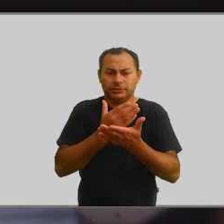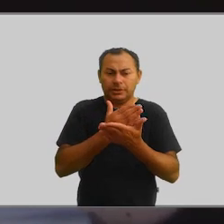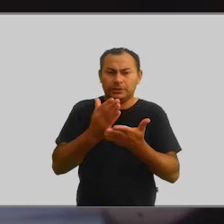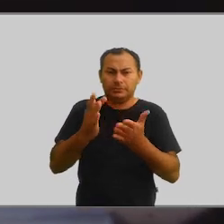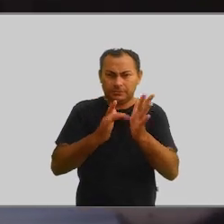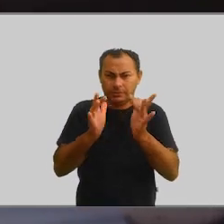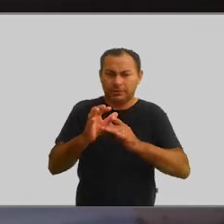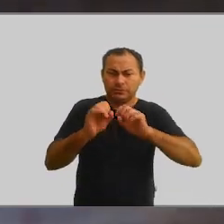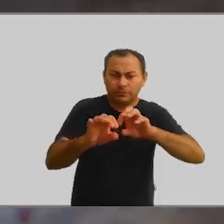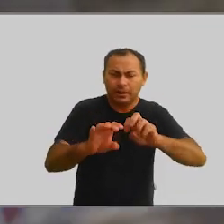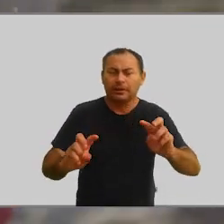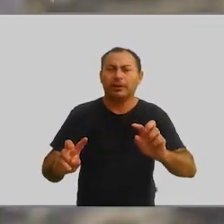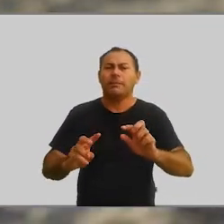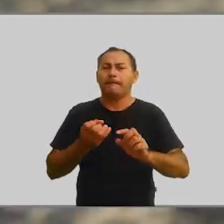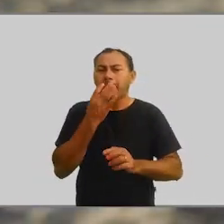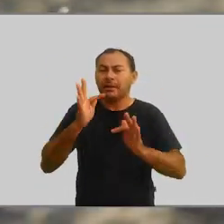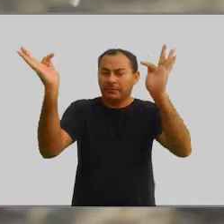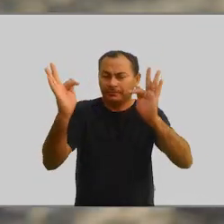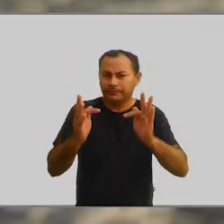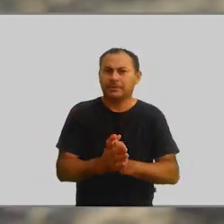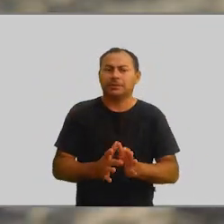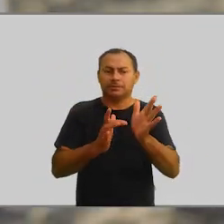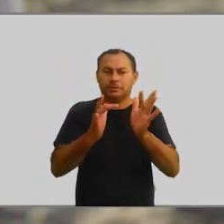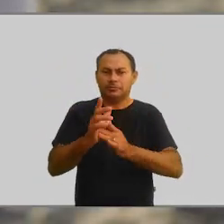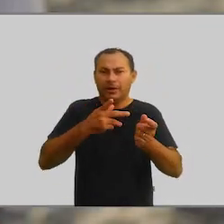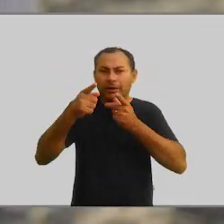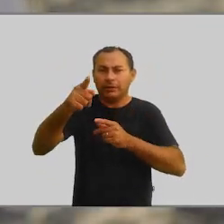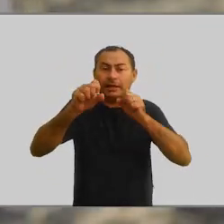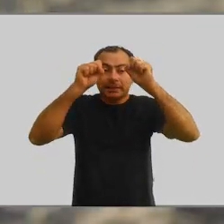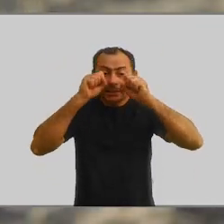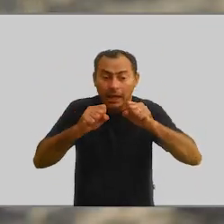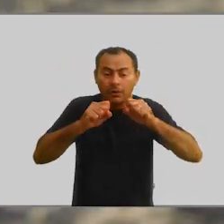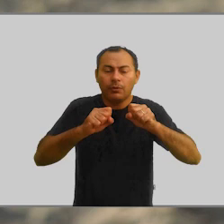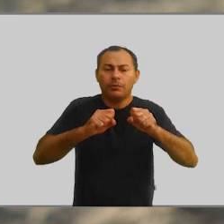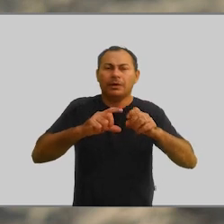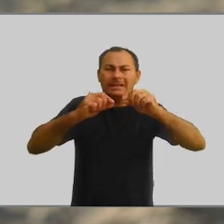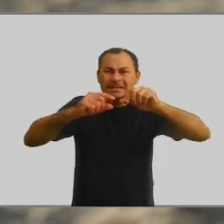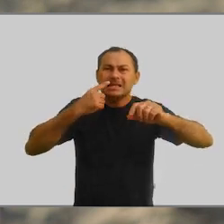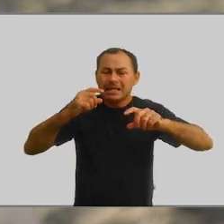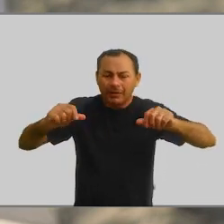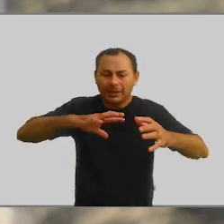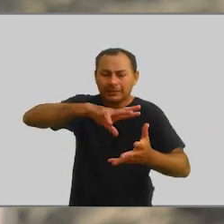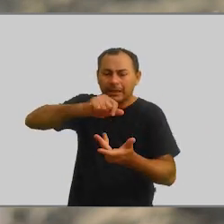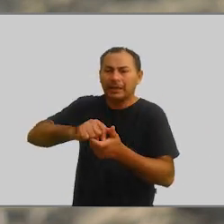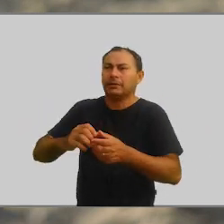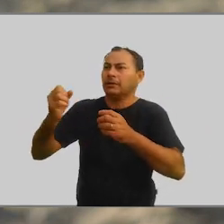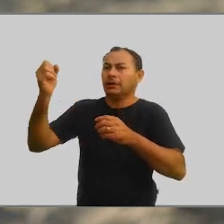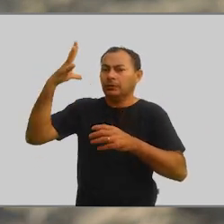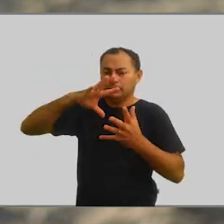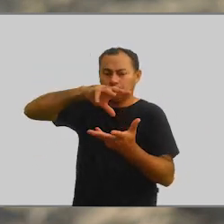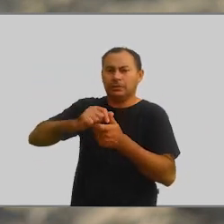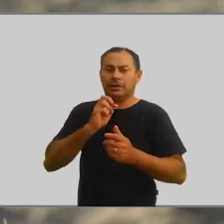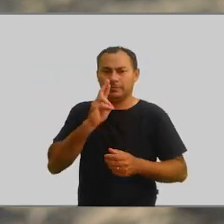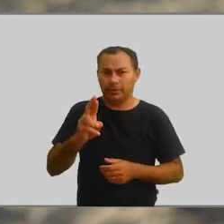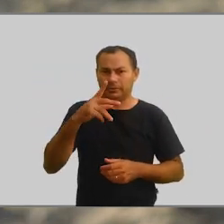ensino com as bem-aventuranças. Ele estava dizendo que se você vai ser sal da terra e luz do mundo, parte da sua resposta e da